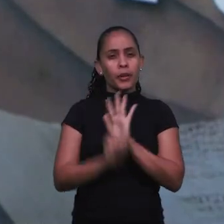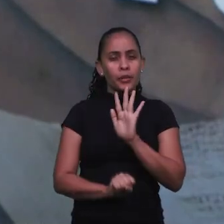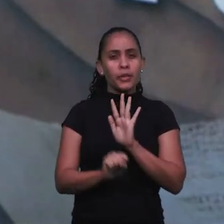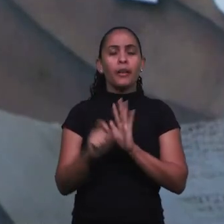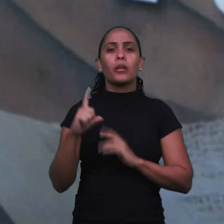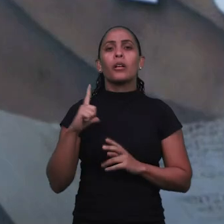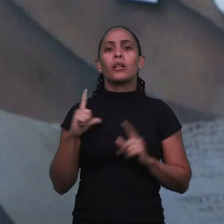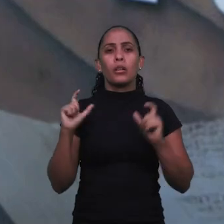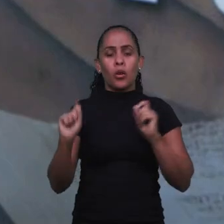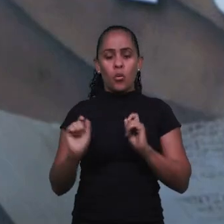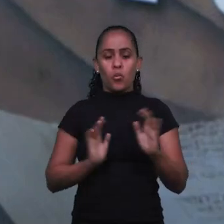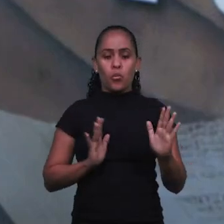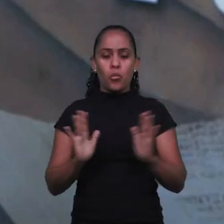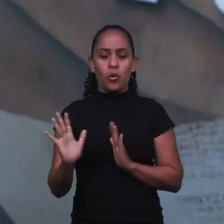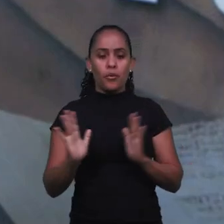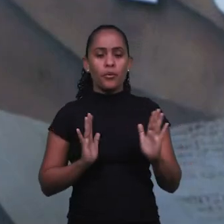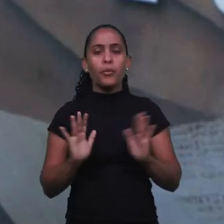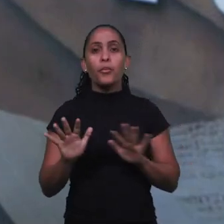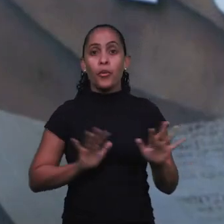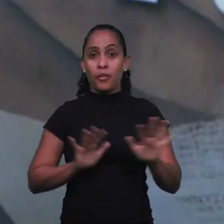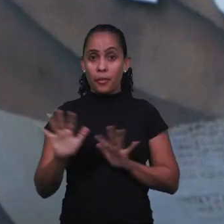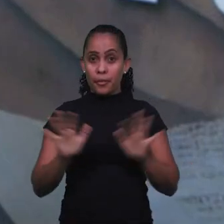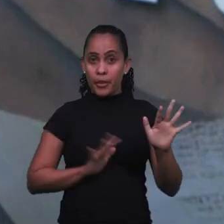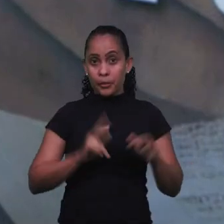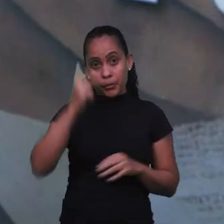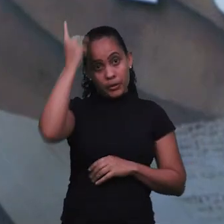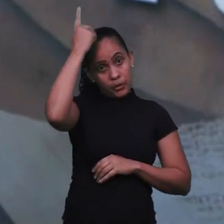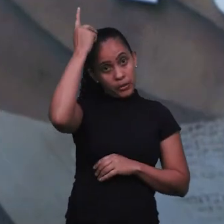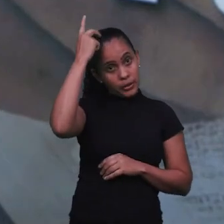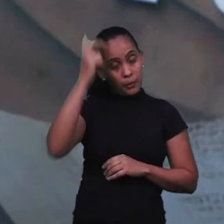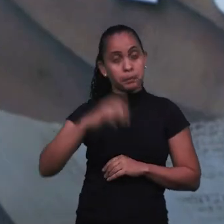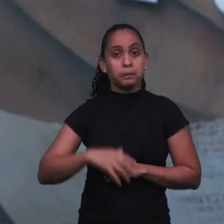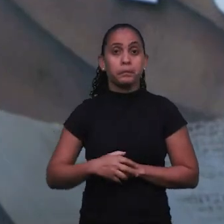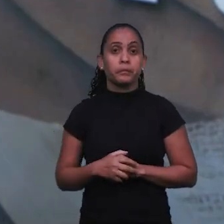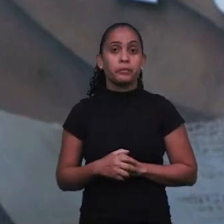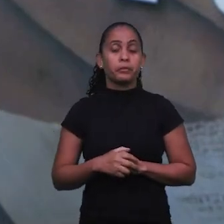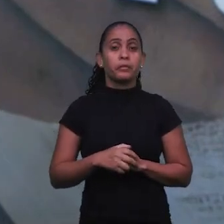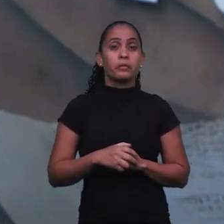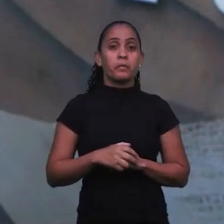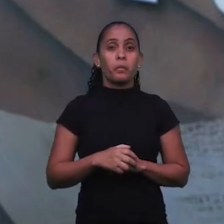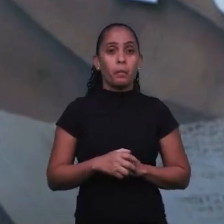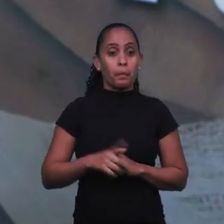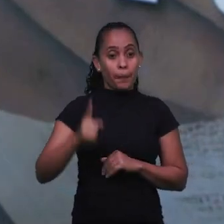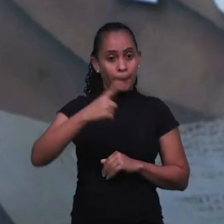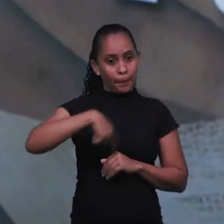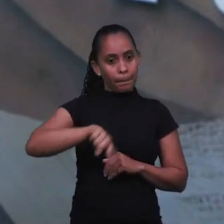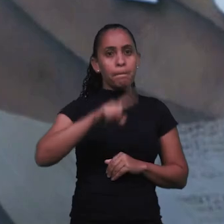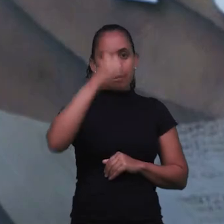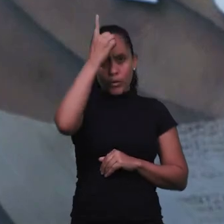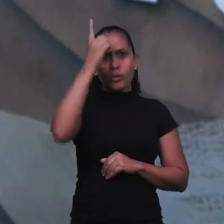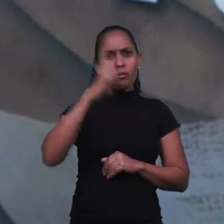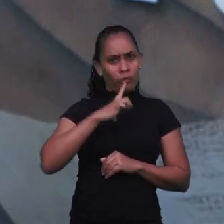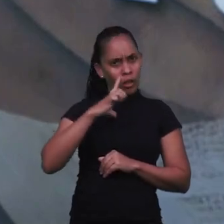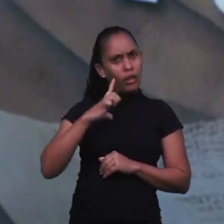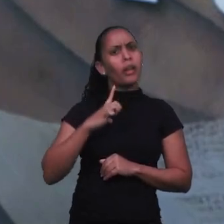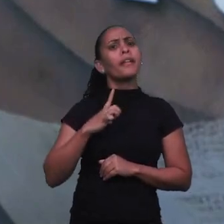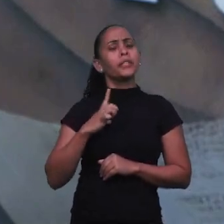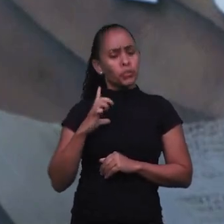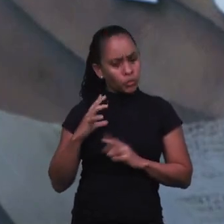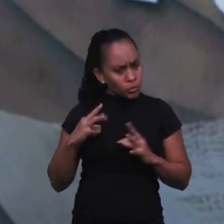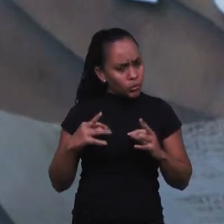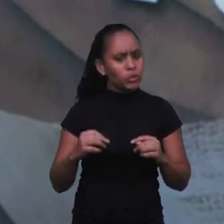fecha ali o movimento pentecostal do primeiro século. Então, Os dons existiram, tudo